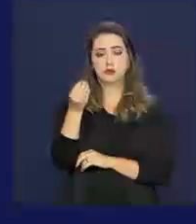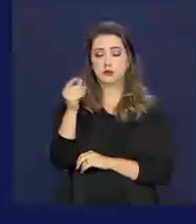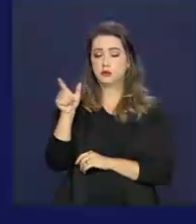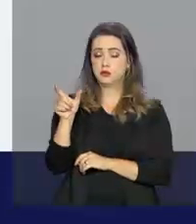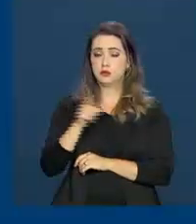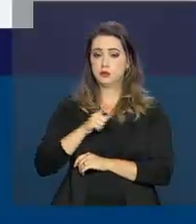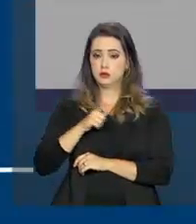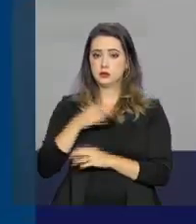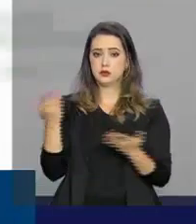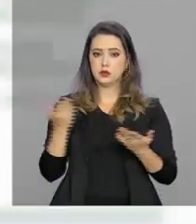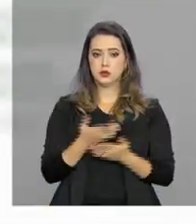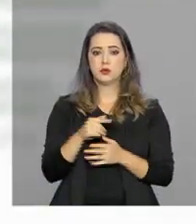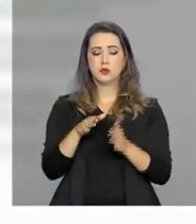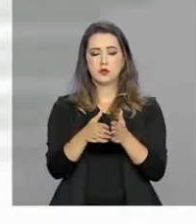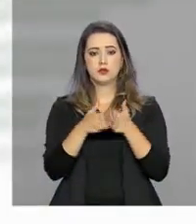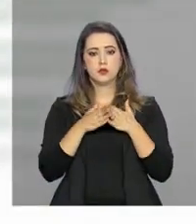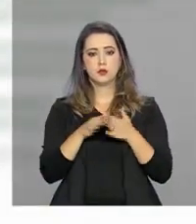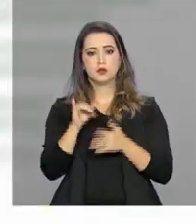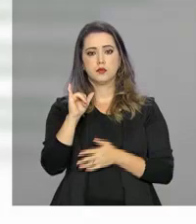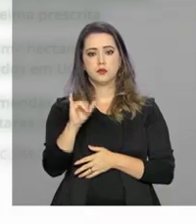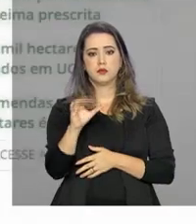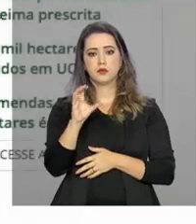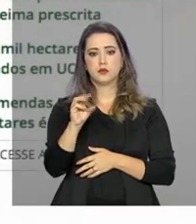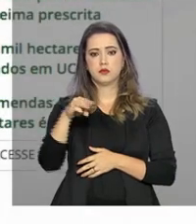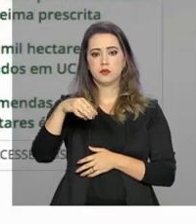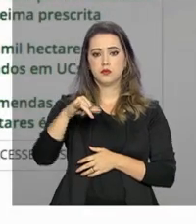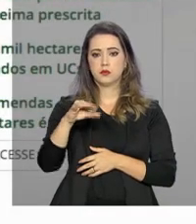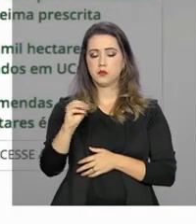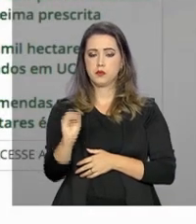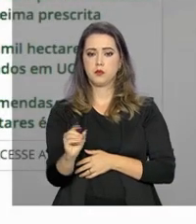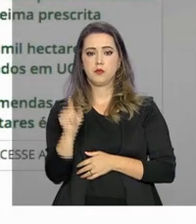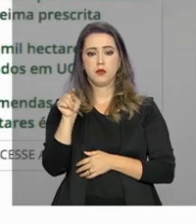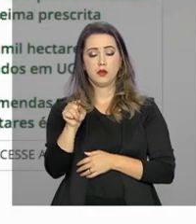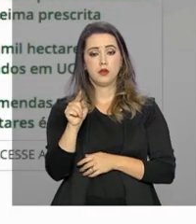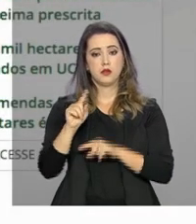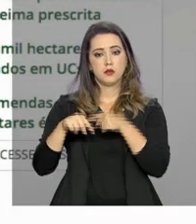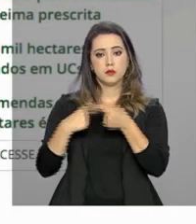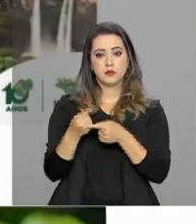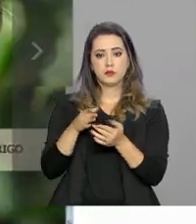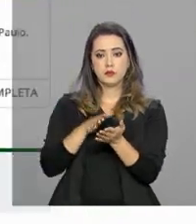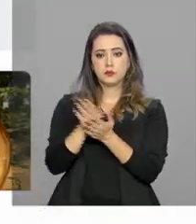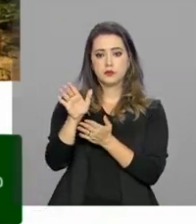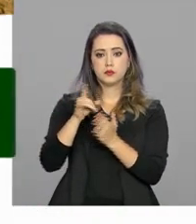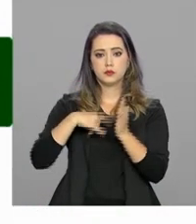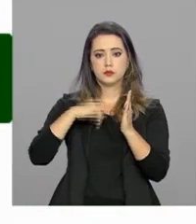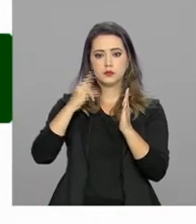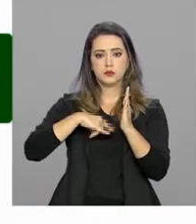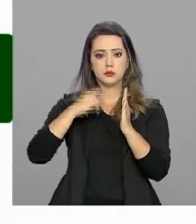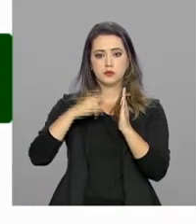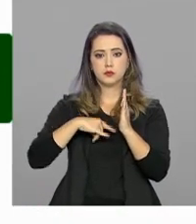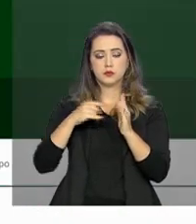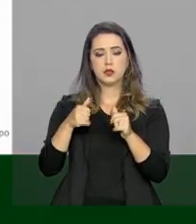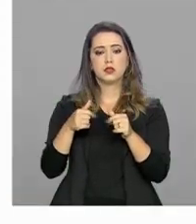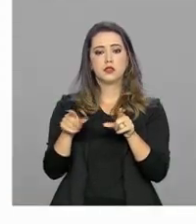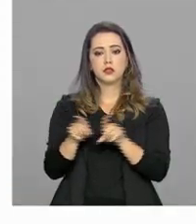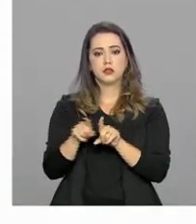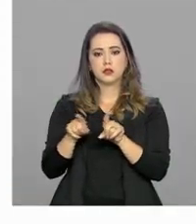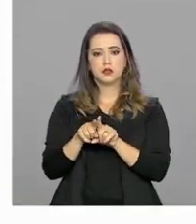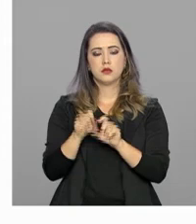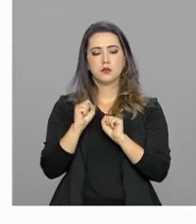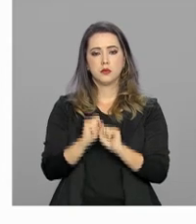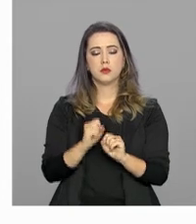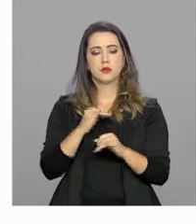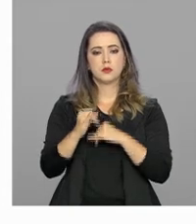pode fazer o requerimento pelo site do icm bill e depois enviar a documentação que também pode ser